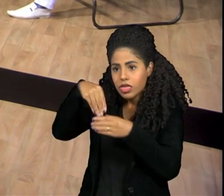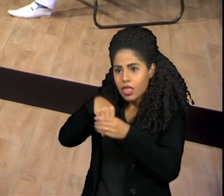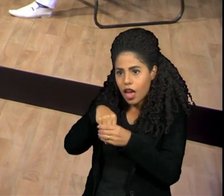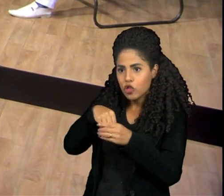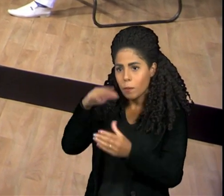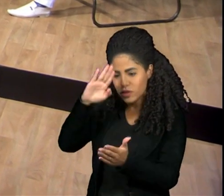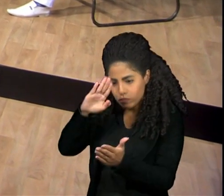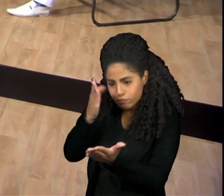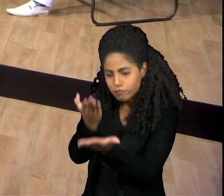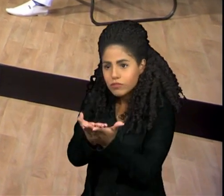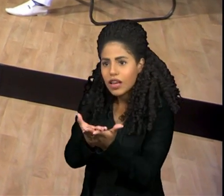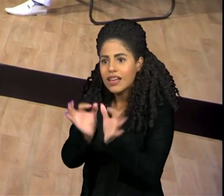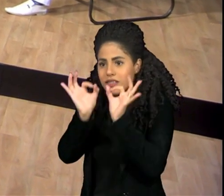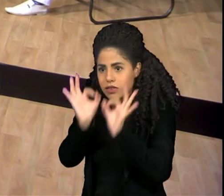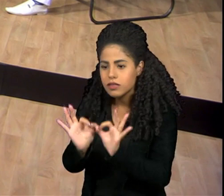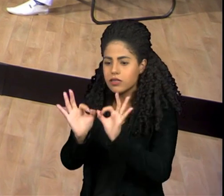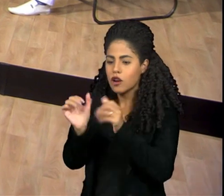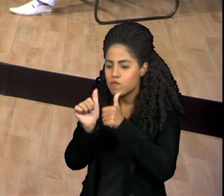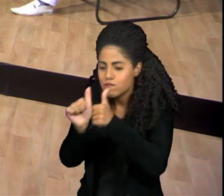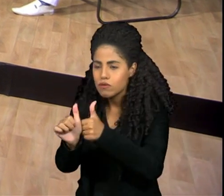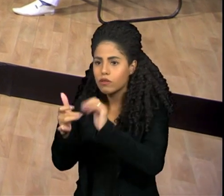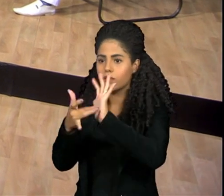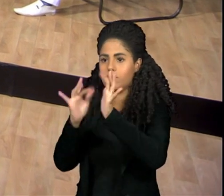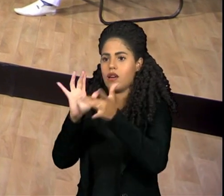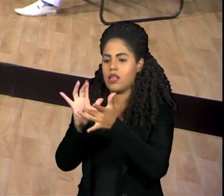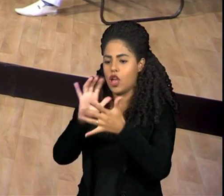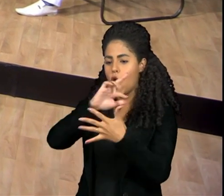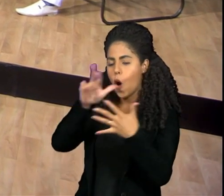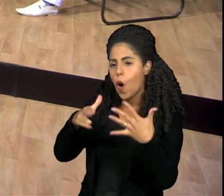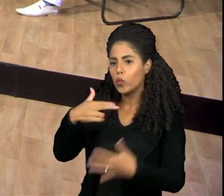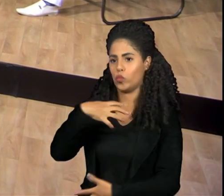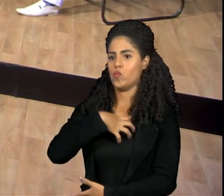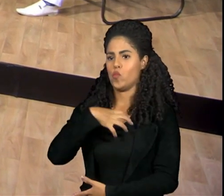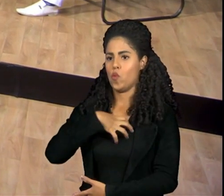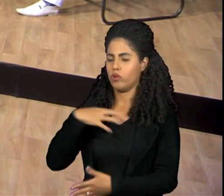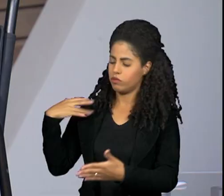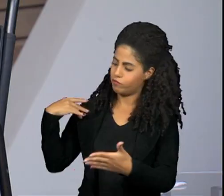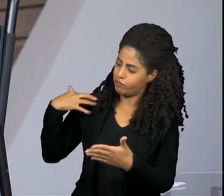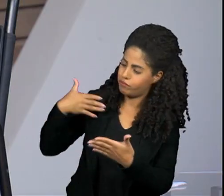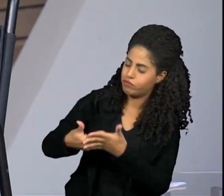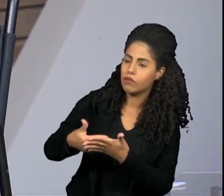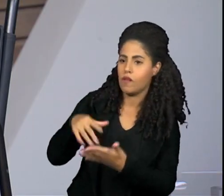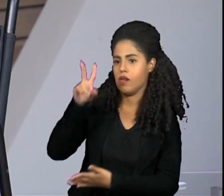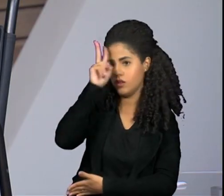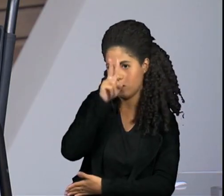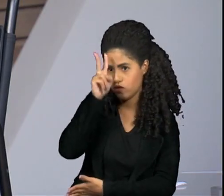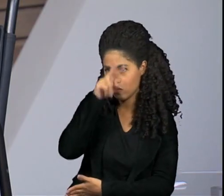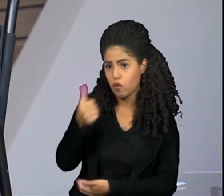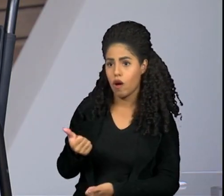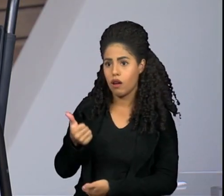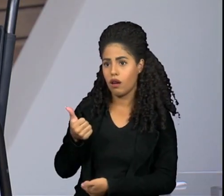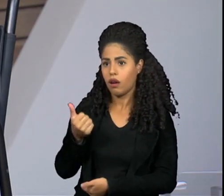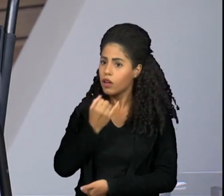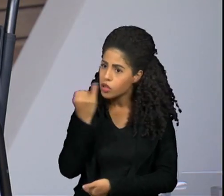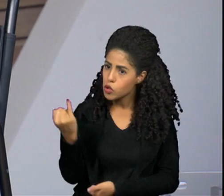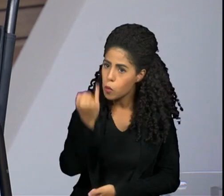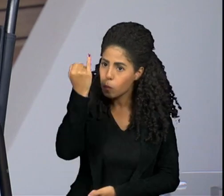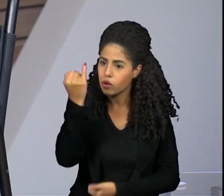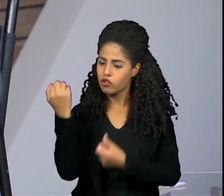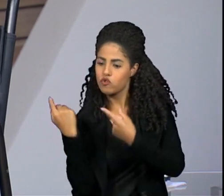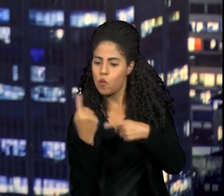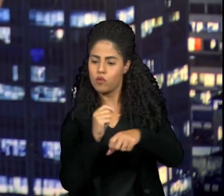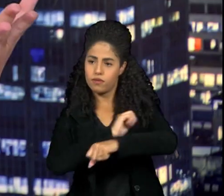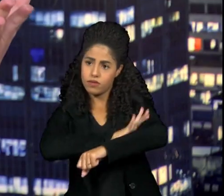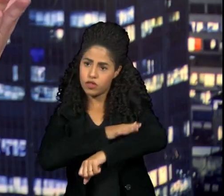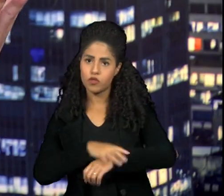de pessoas que se insurgem contra esse estado de coisas e, historicamente, são ícones na luta contra o racismo. Citou